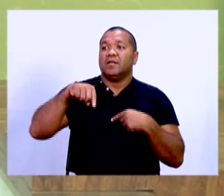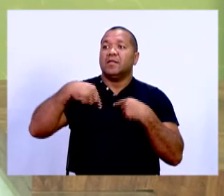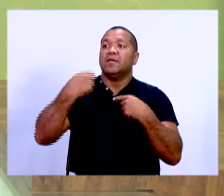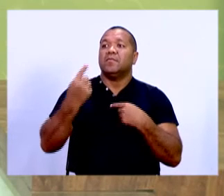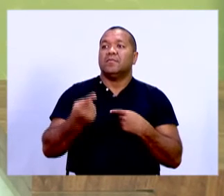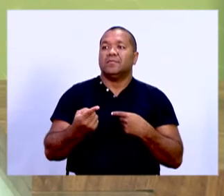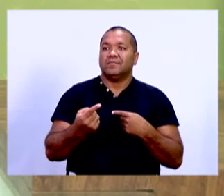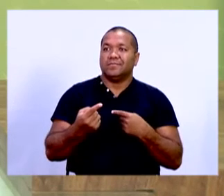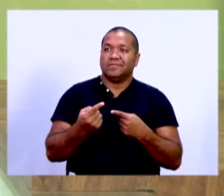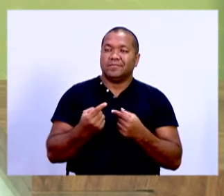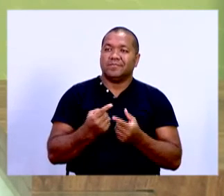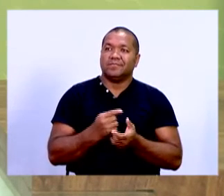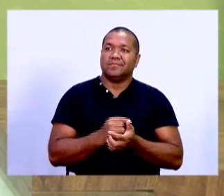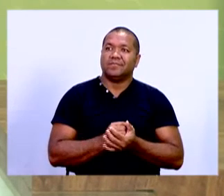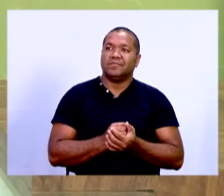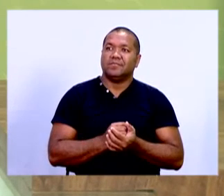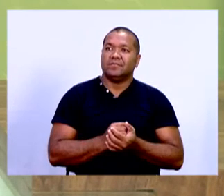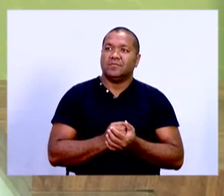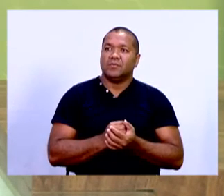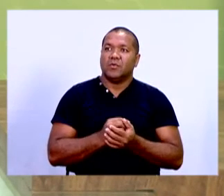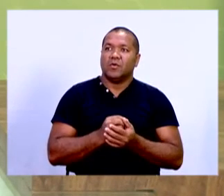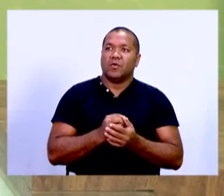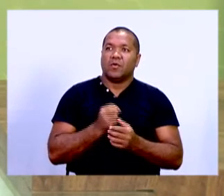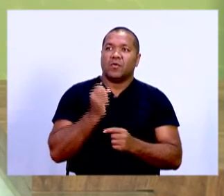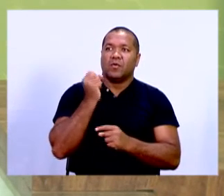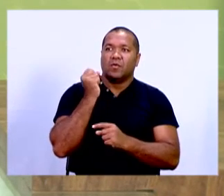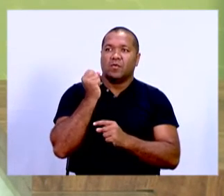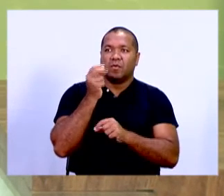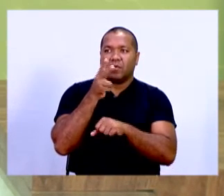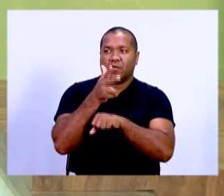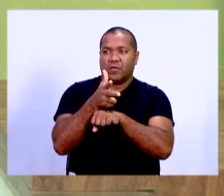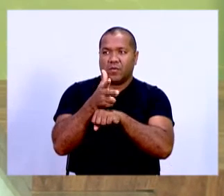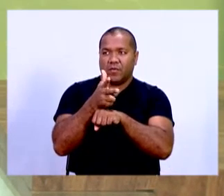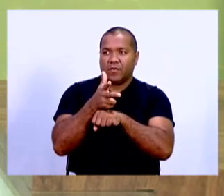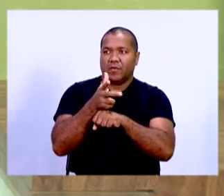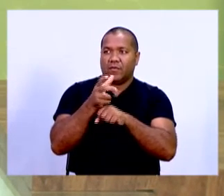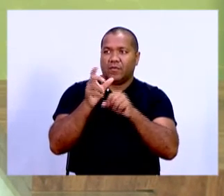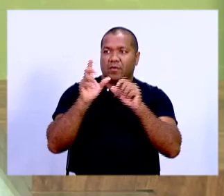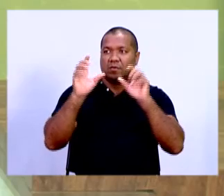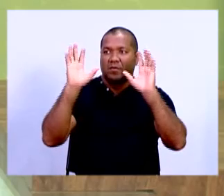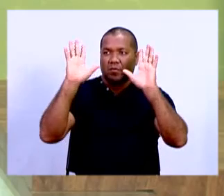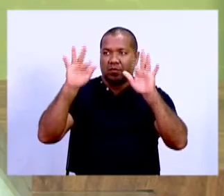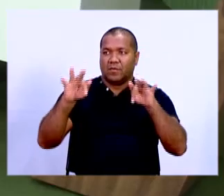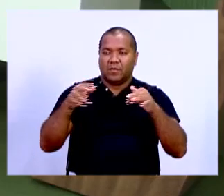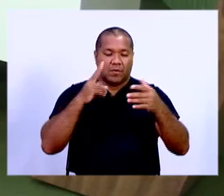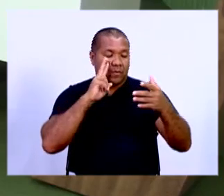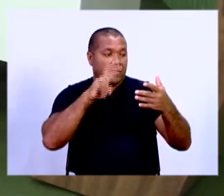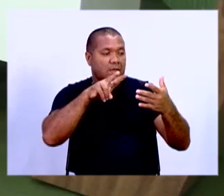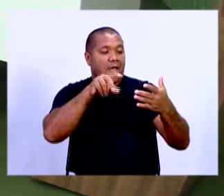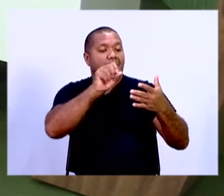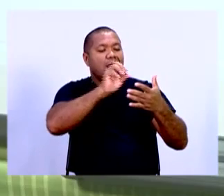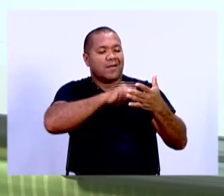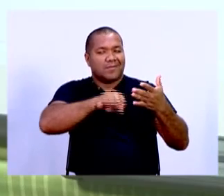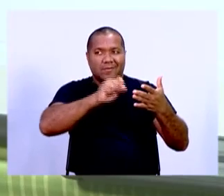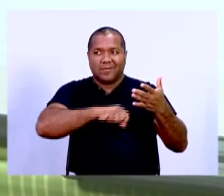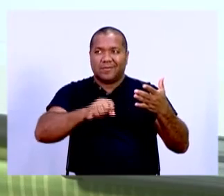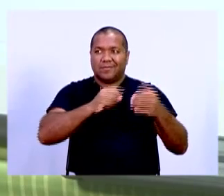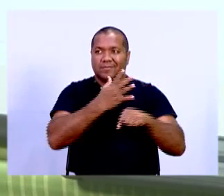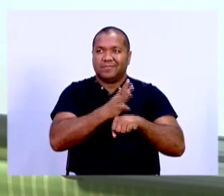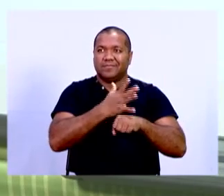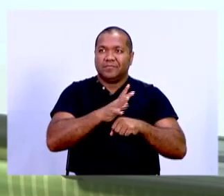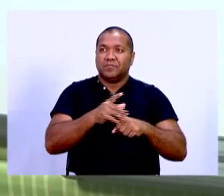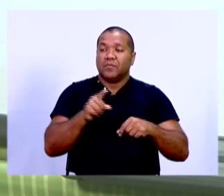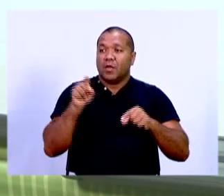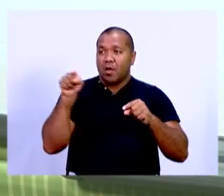depois, com o vídeo postado completo, vocês podem fazer a correção da atividade. Exatamente, gente. Não deixem de fazer a